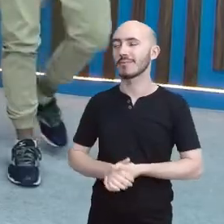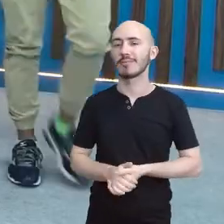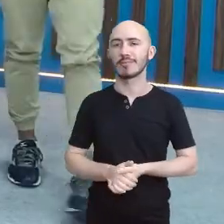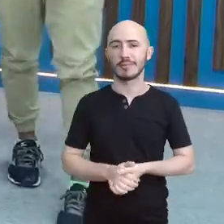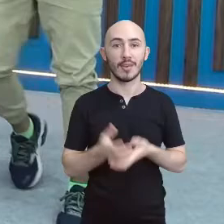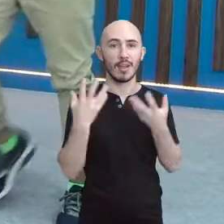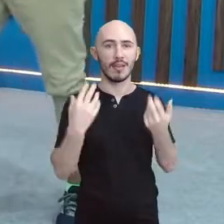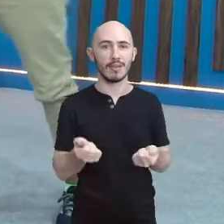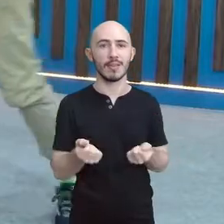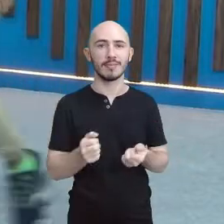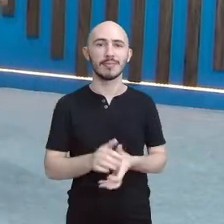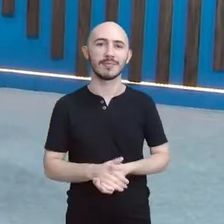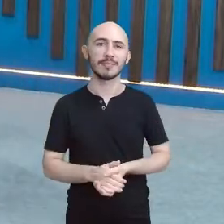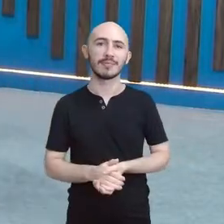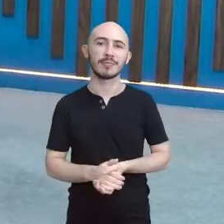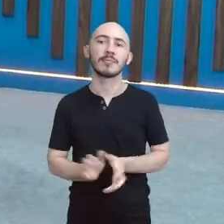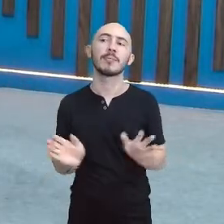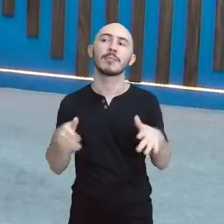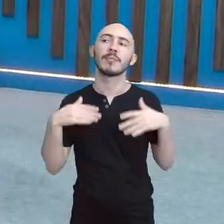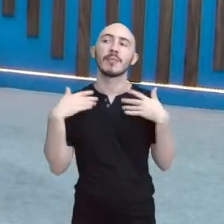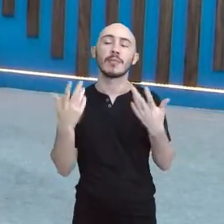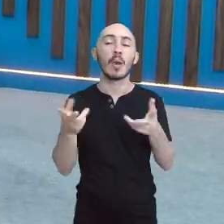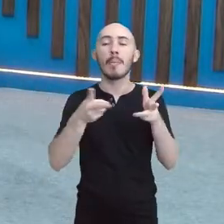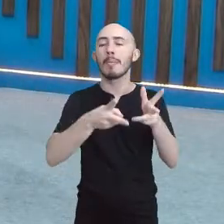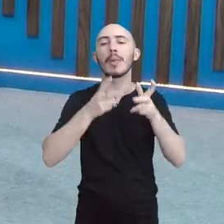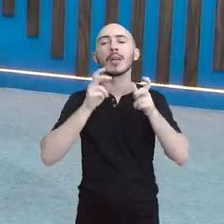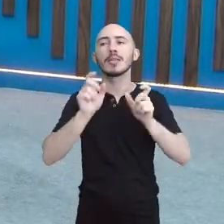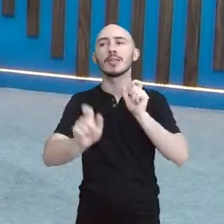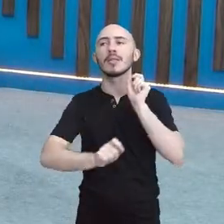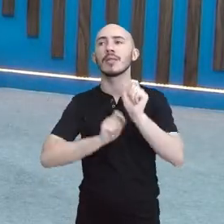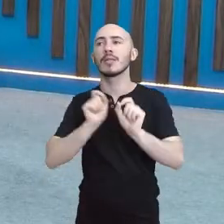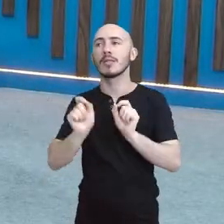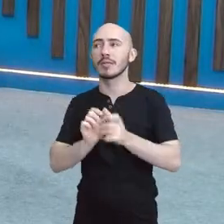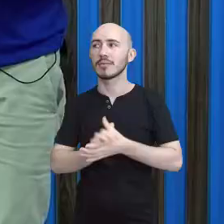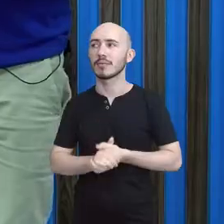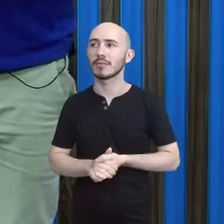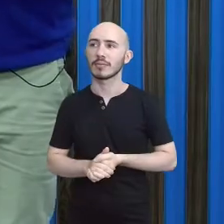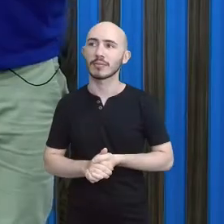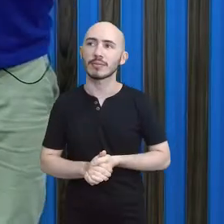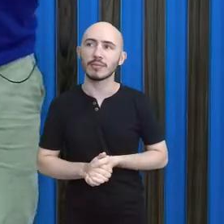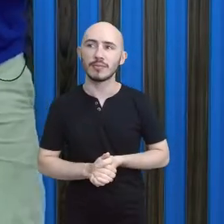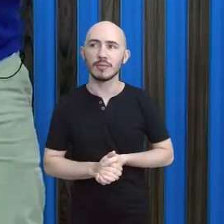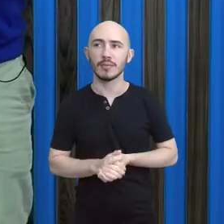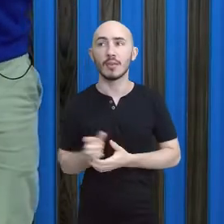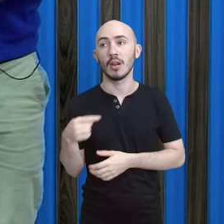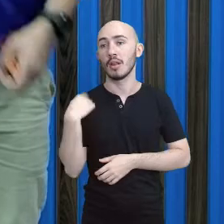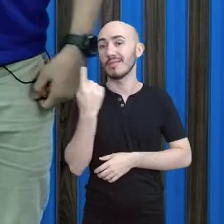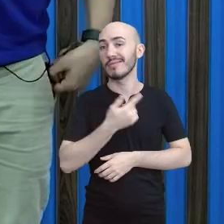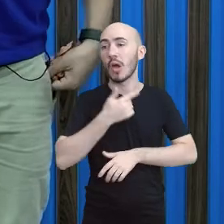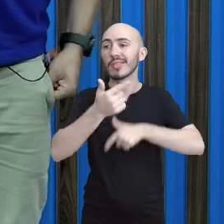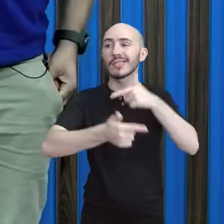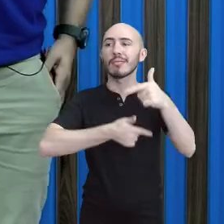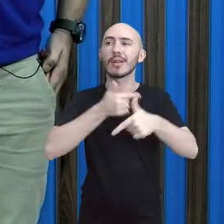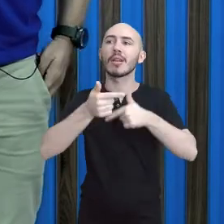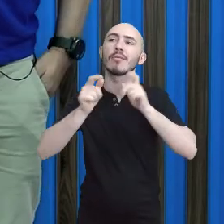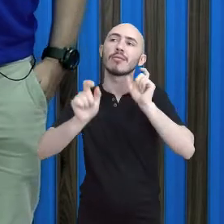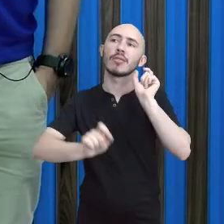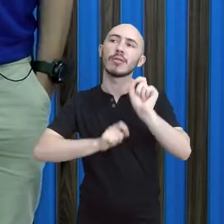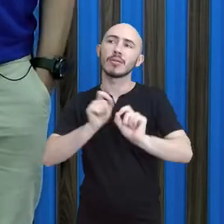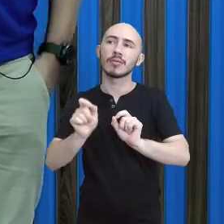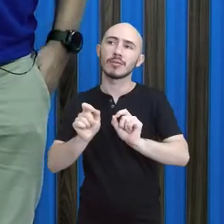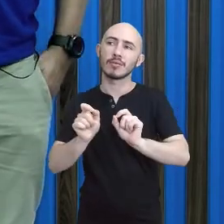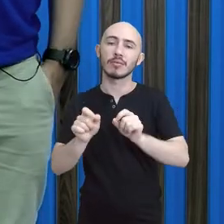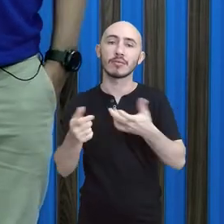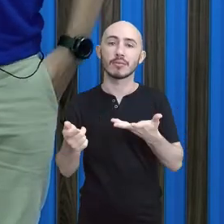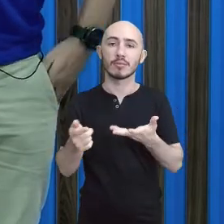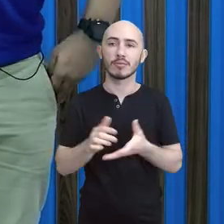embora. Seguinte, ó, perceba, pessoal, que o que estamos trabalhando é o